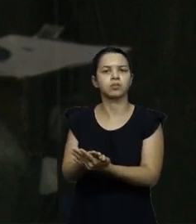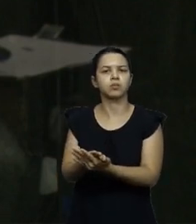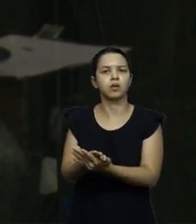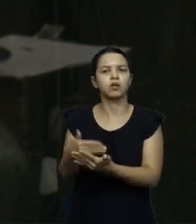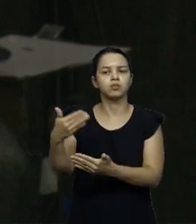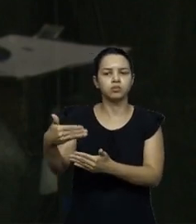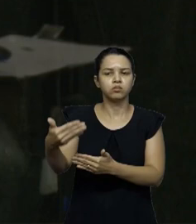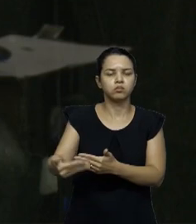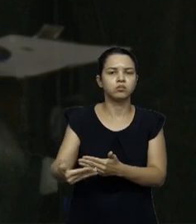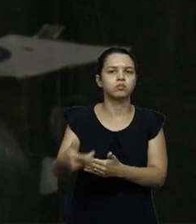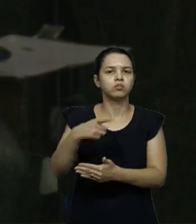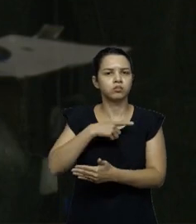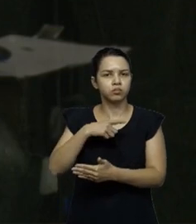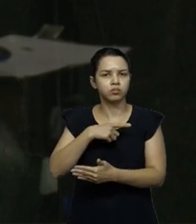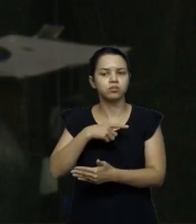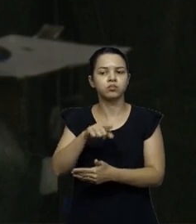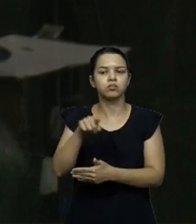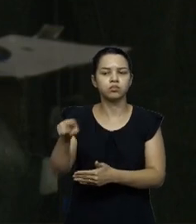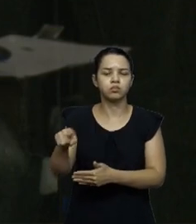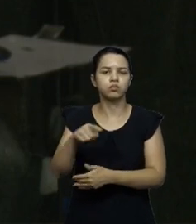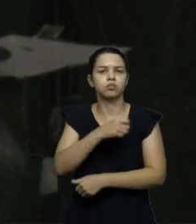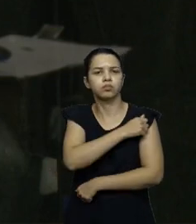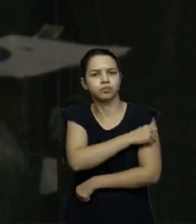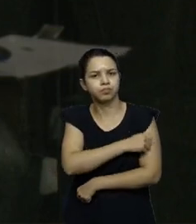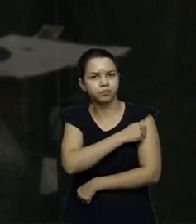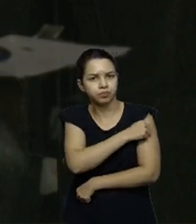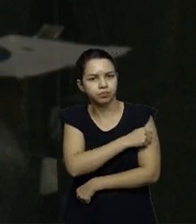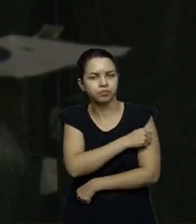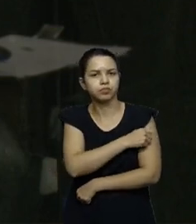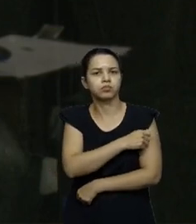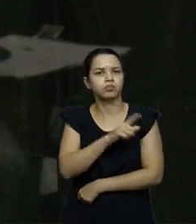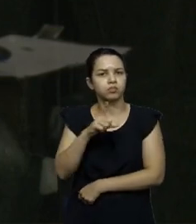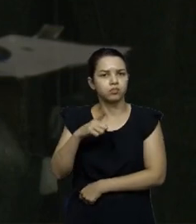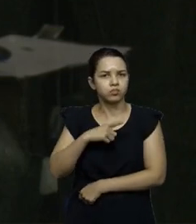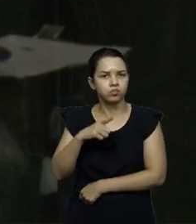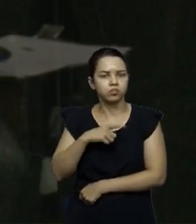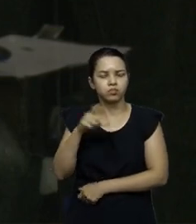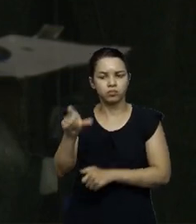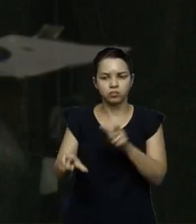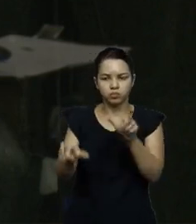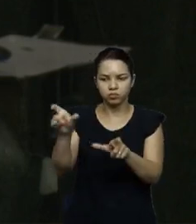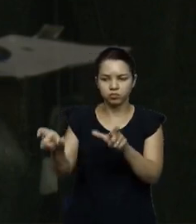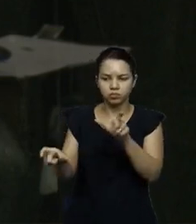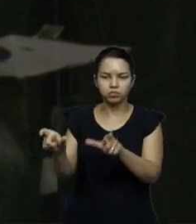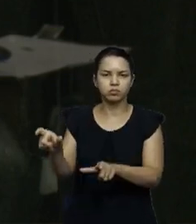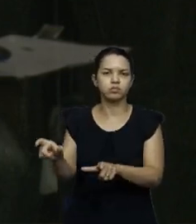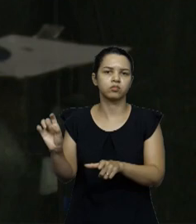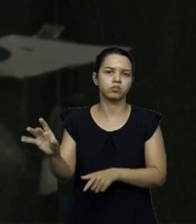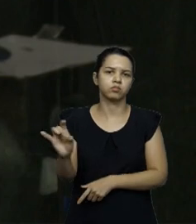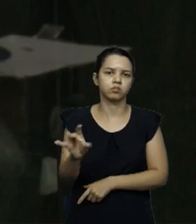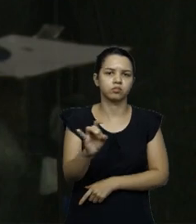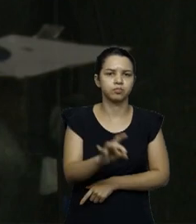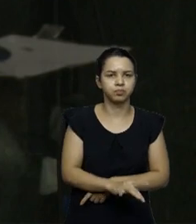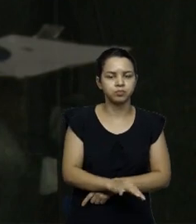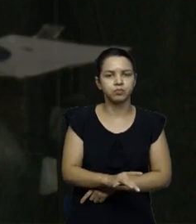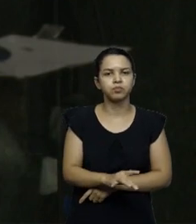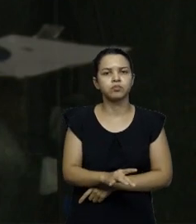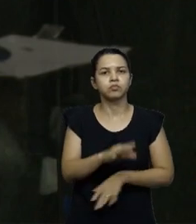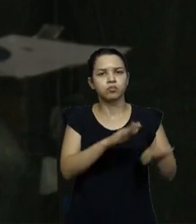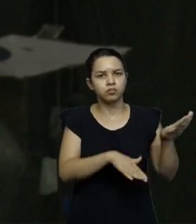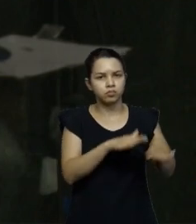não clientes nós temos alunos e alunas temos seres sociais na nossa frente e muitas vezes a secretaria da educação